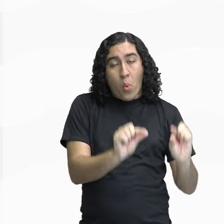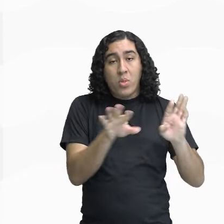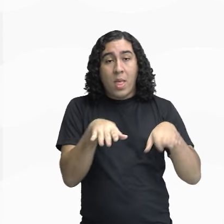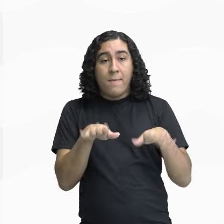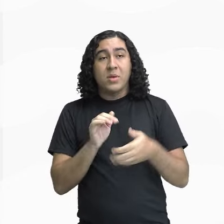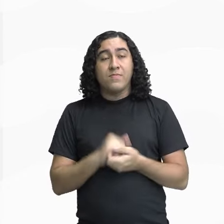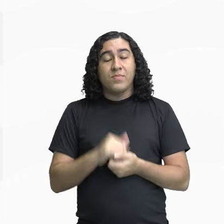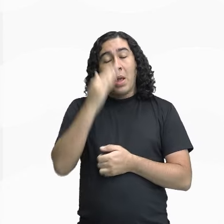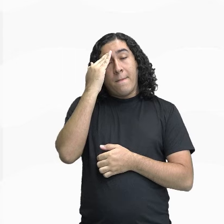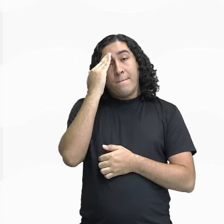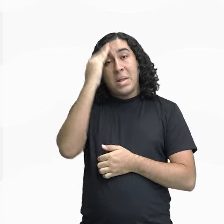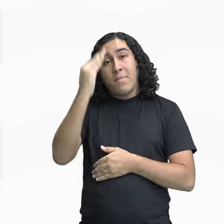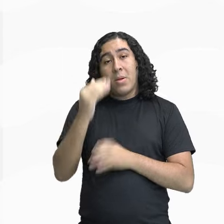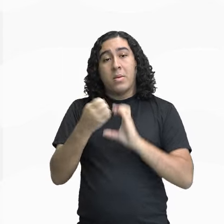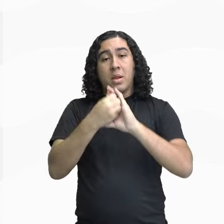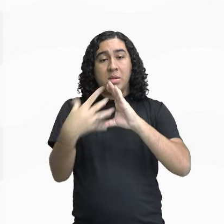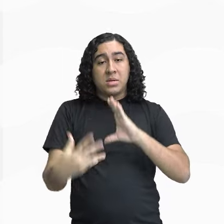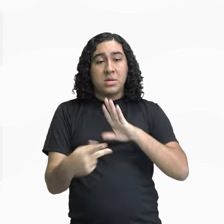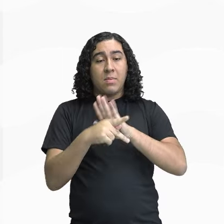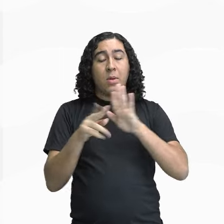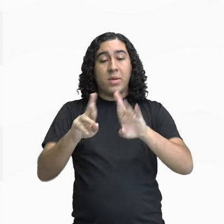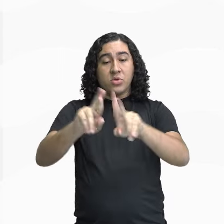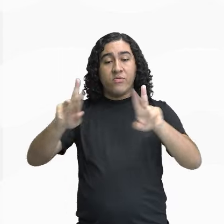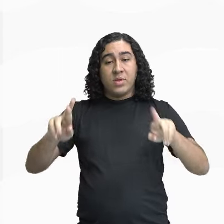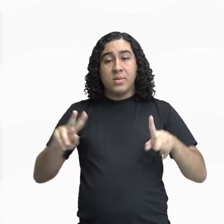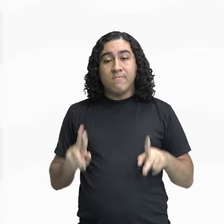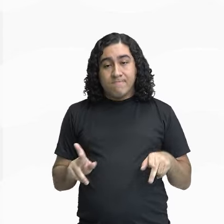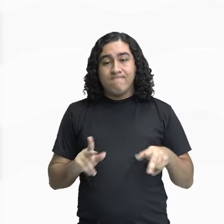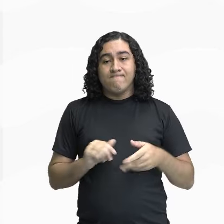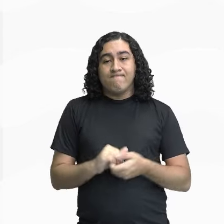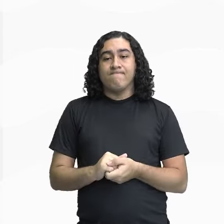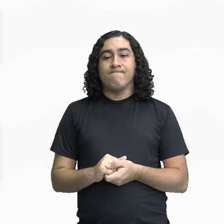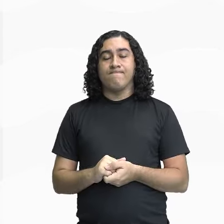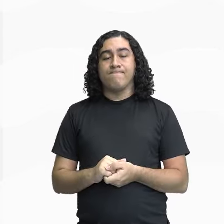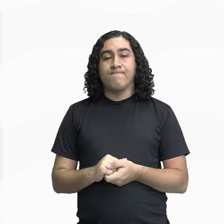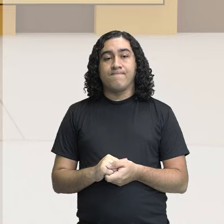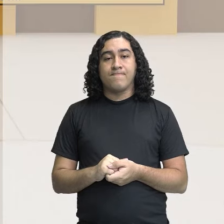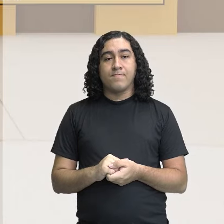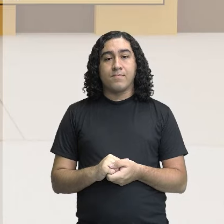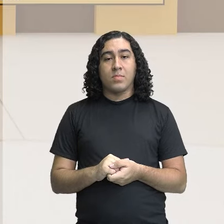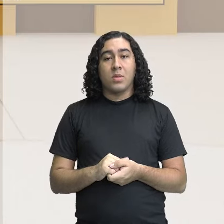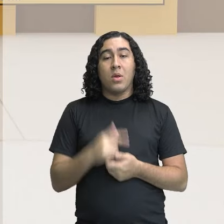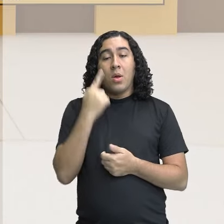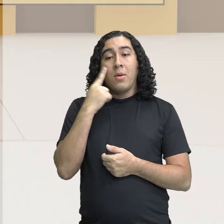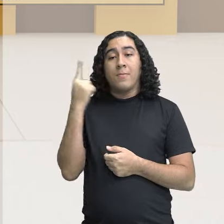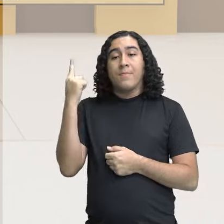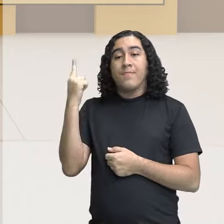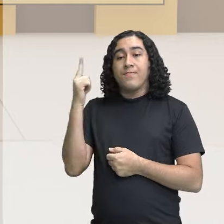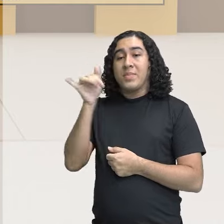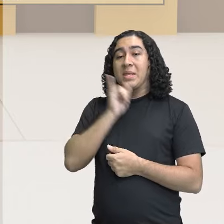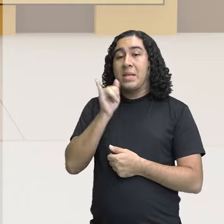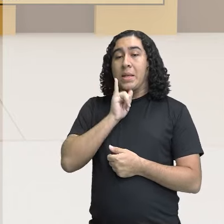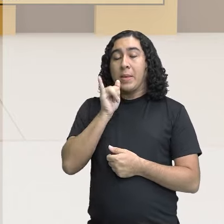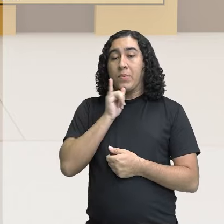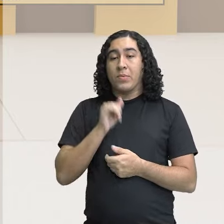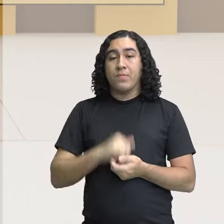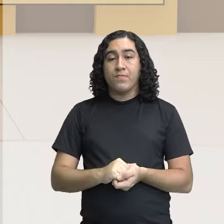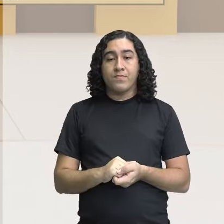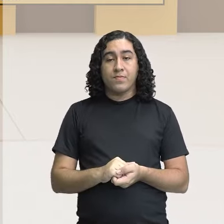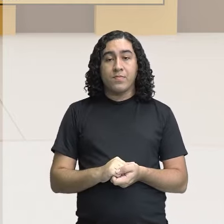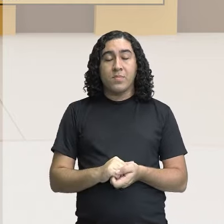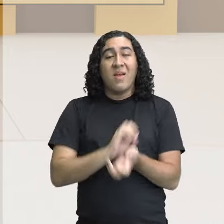os principais pontos de diferenciação, professor Dário. Olha só, aqui a gente pode ter um exemplo nessas imagens de